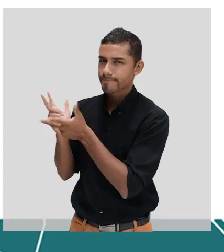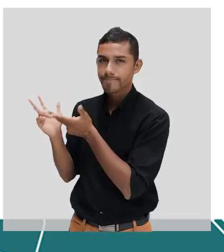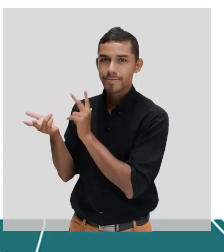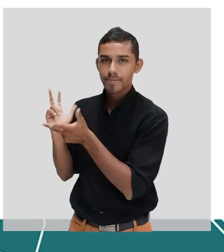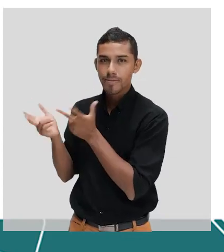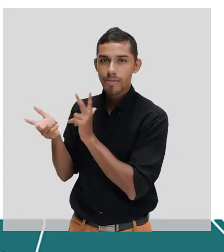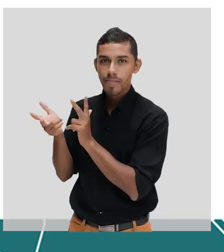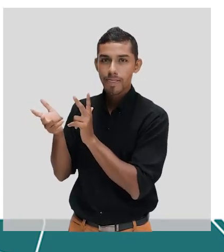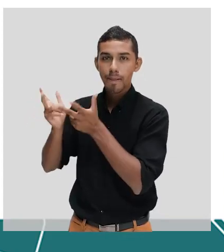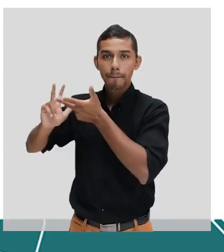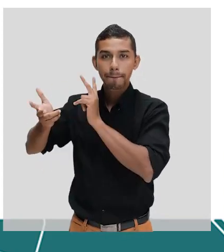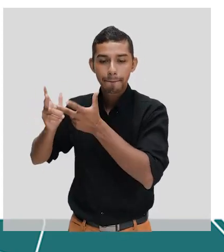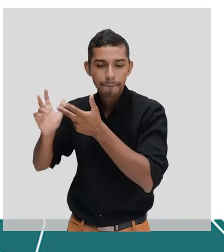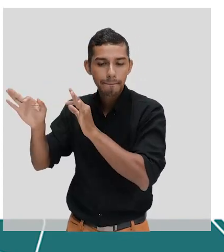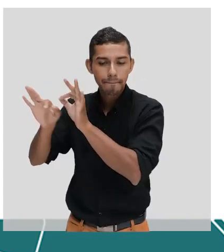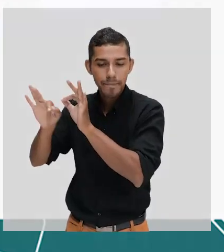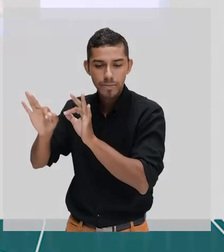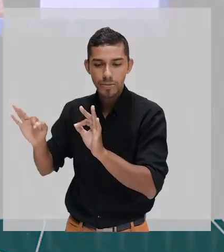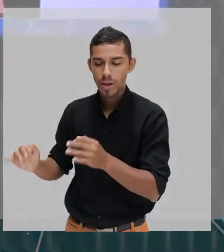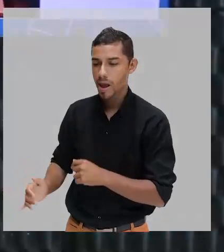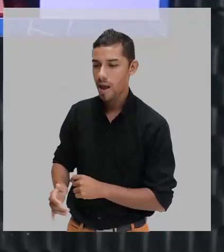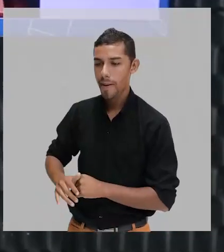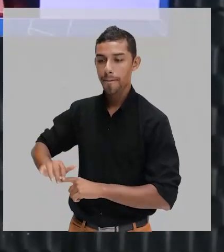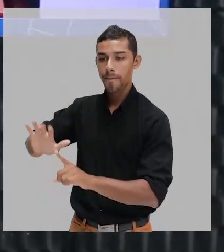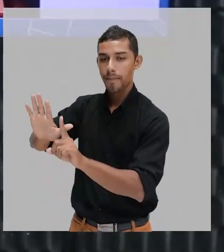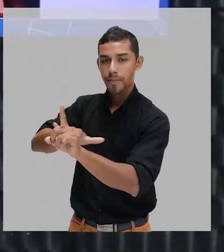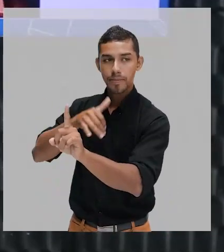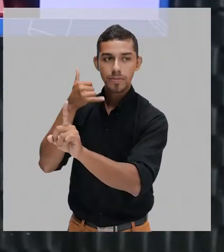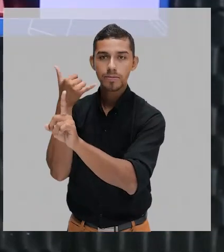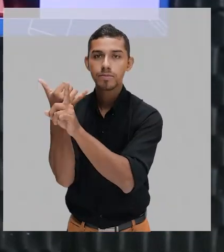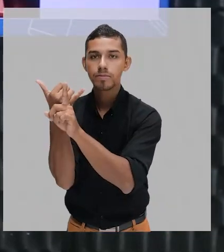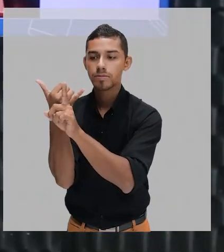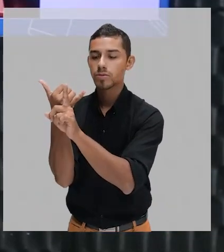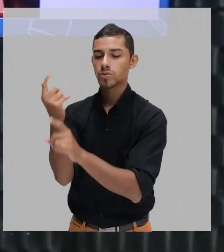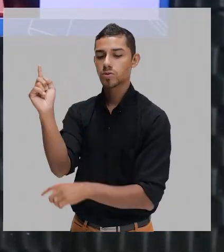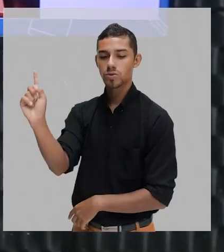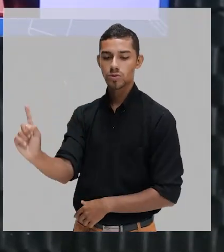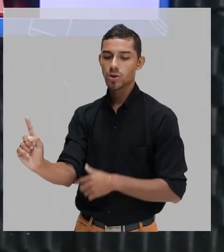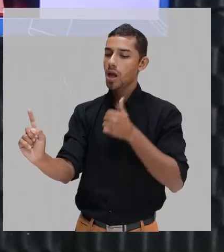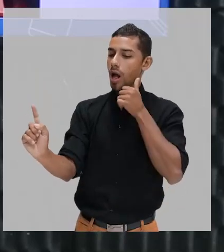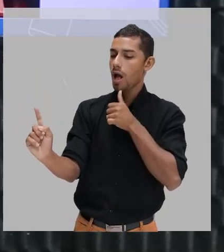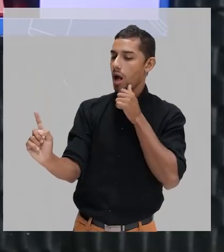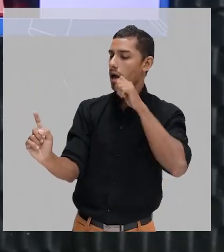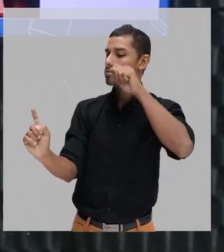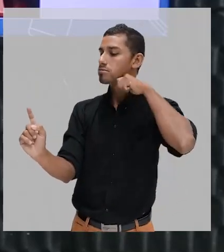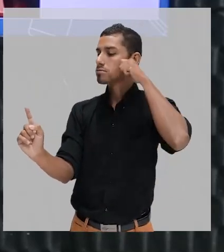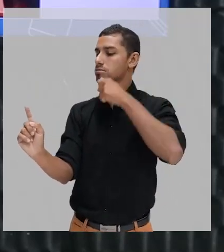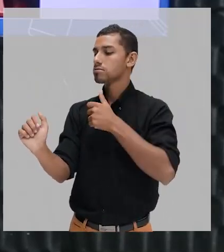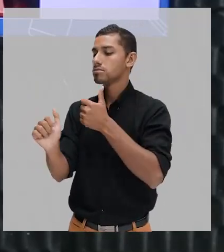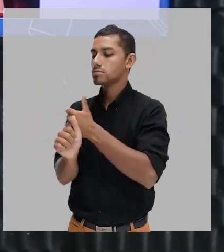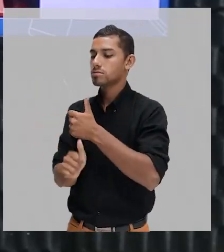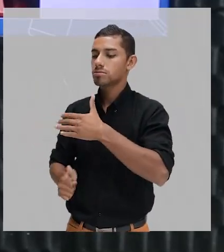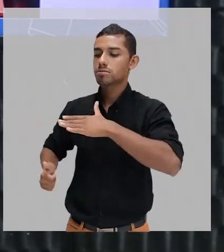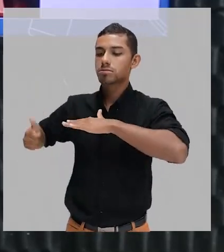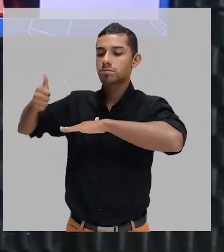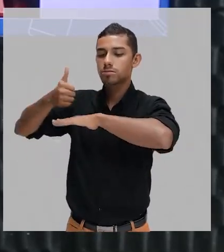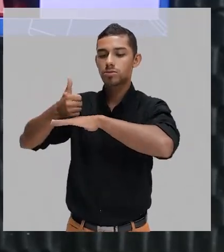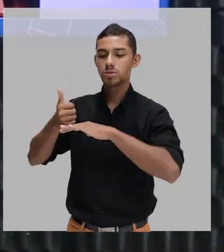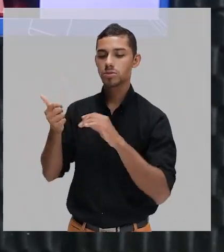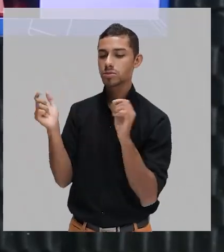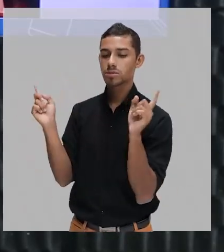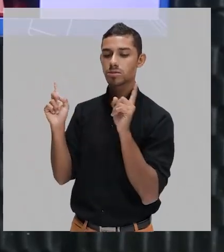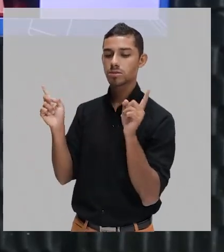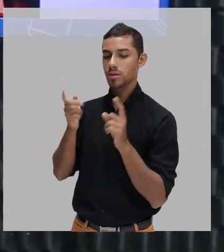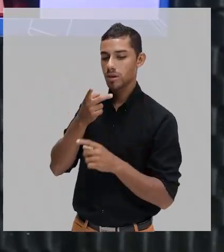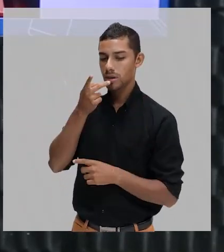e eles construíram a cena, eles fazem bullying com uma das personagens. Como? Porque sem dizer uma palavra, a